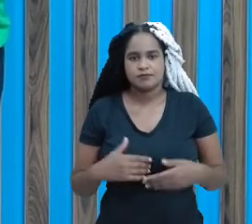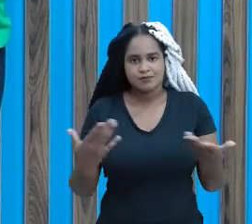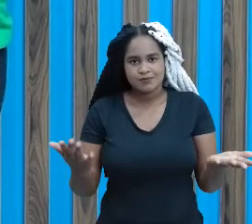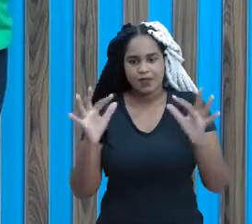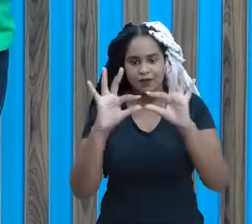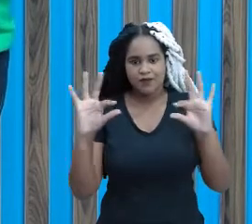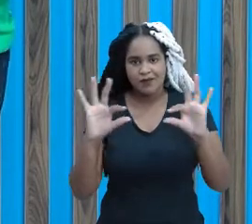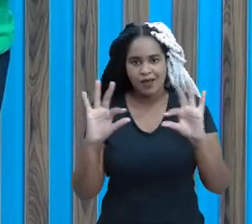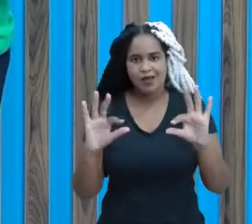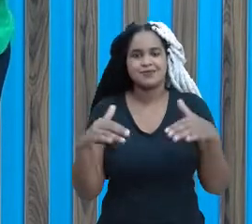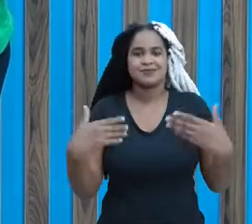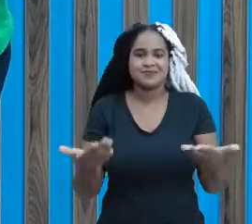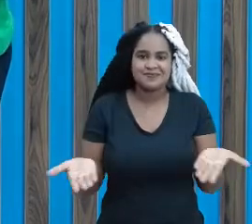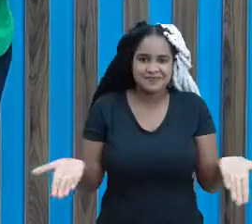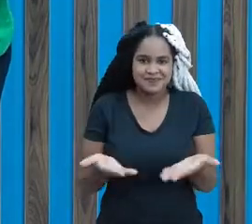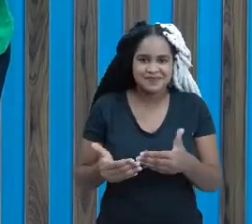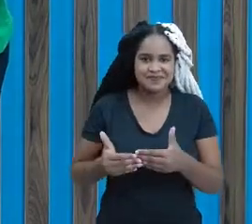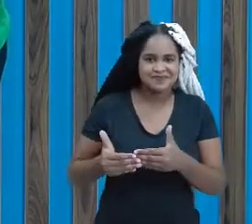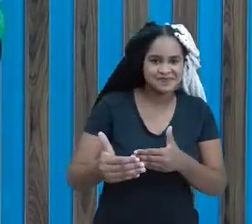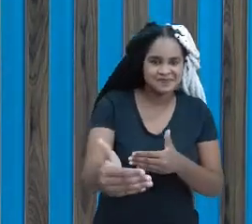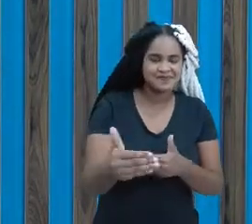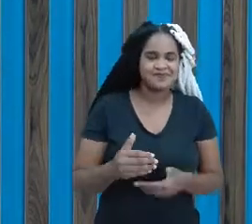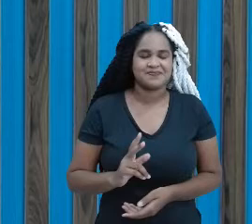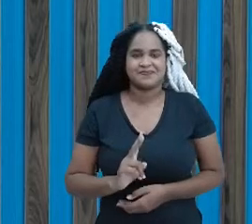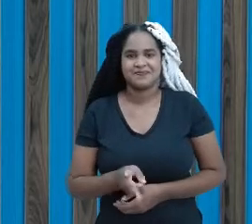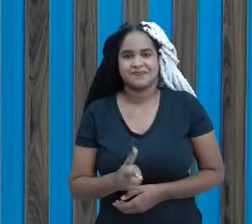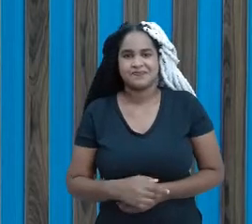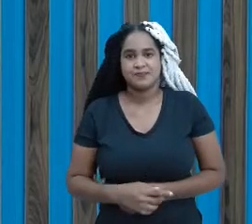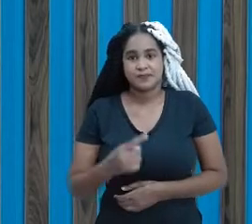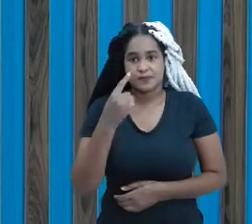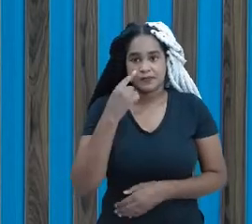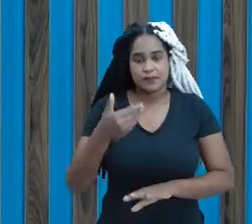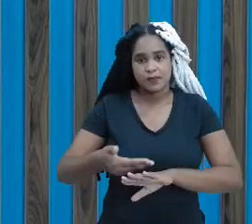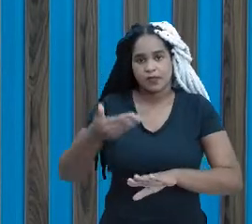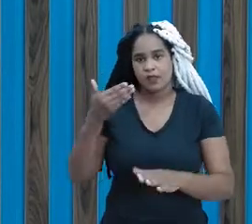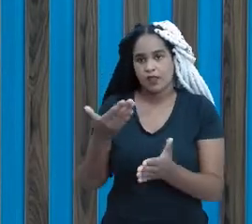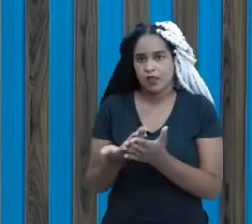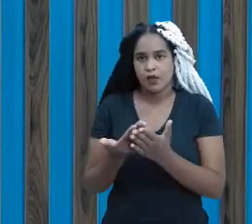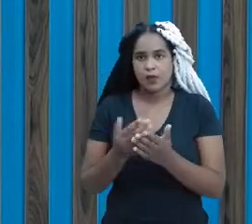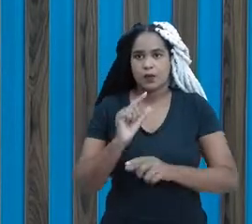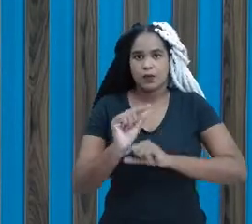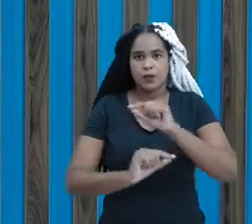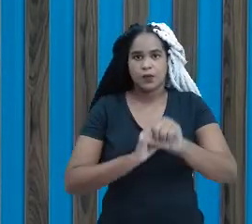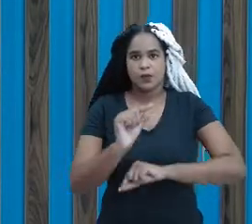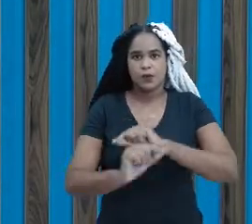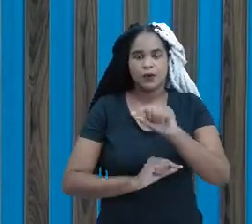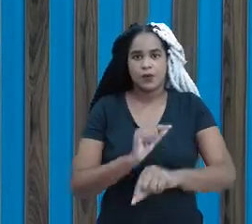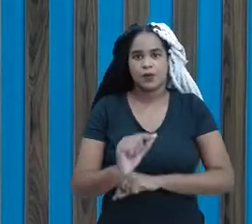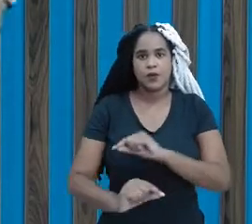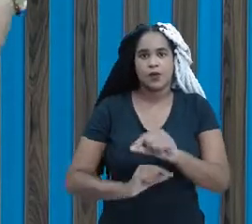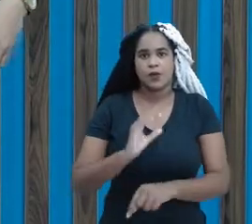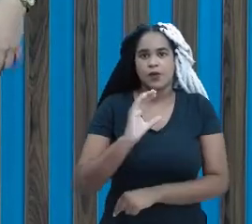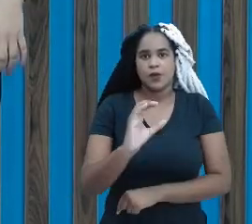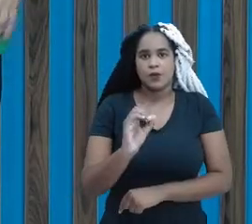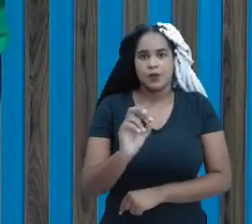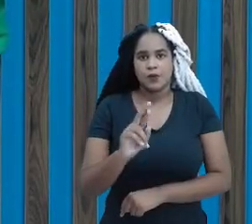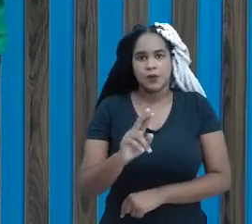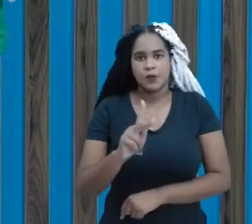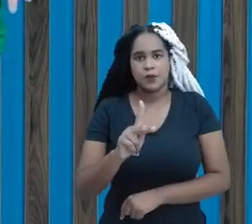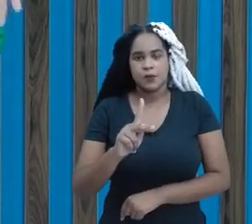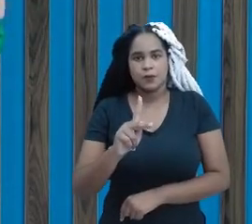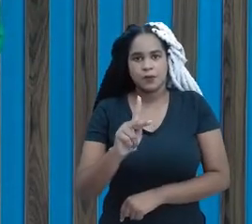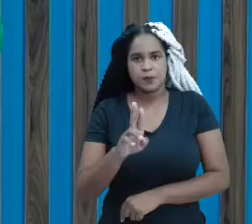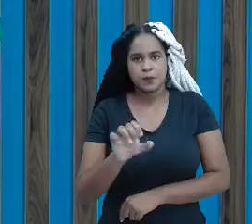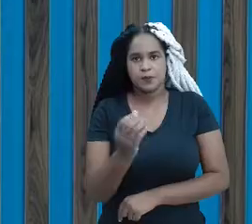aí, a gente segue em frente. Vimos na aula passada o quê? Corpúsculos de balcromatina sexual. O